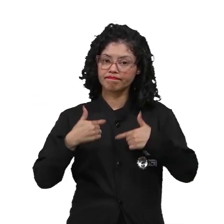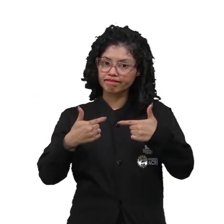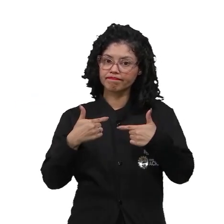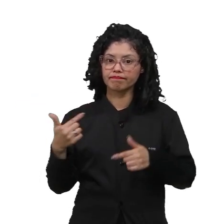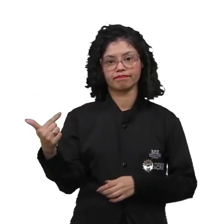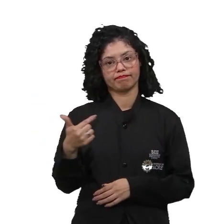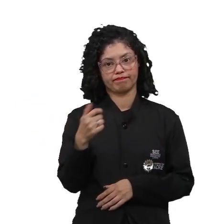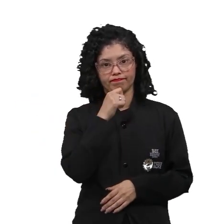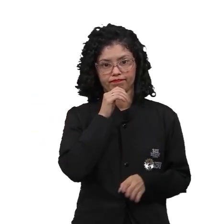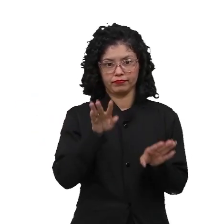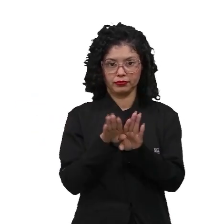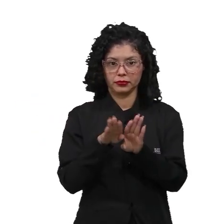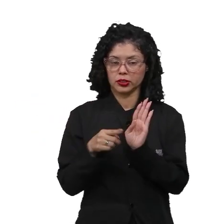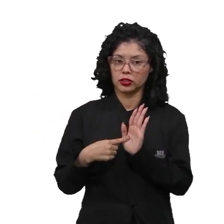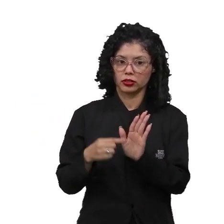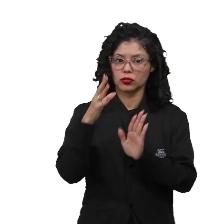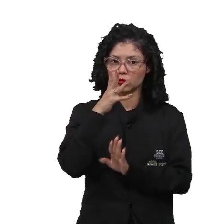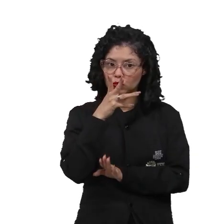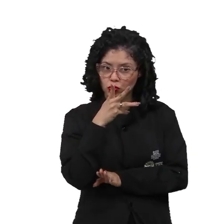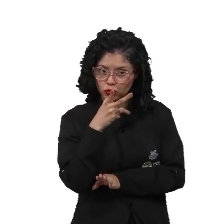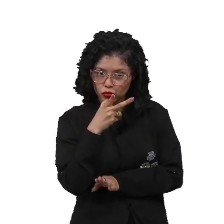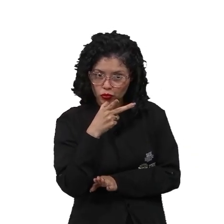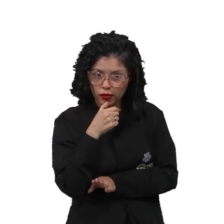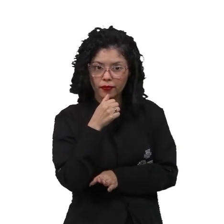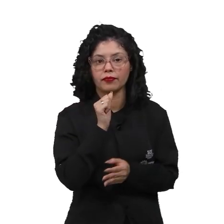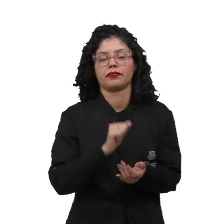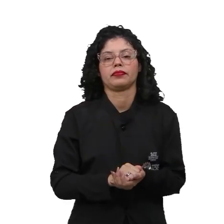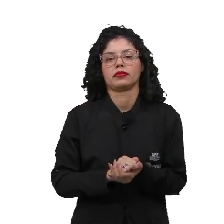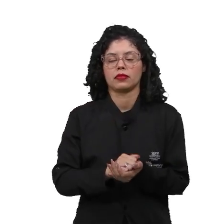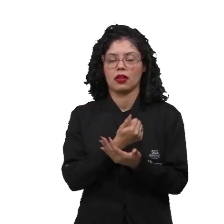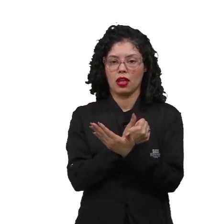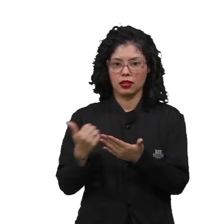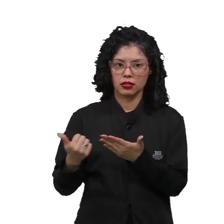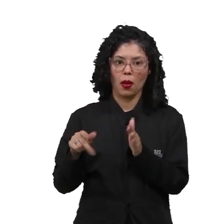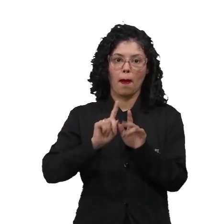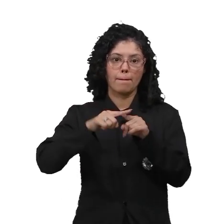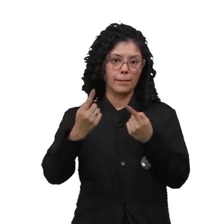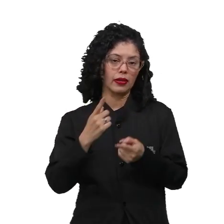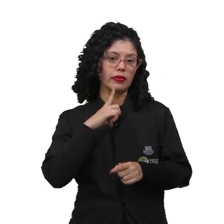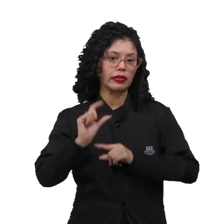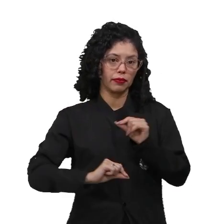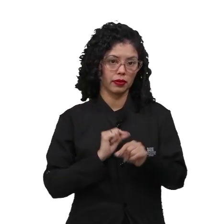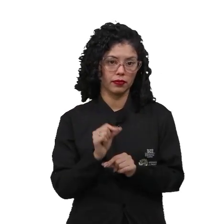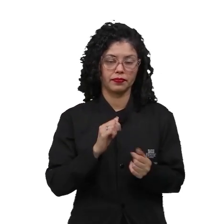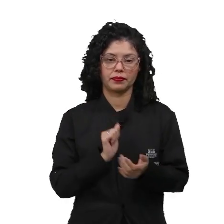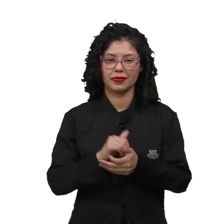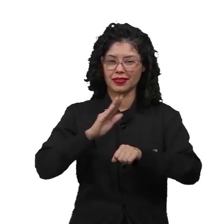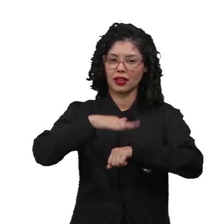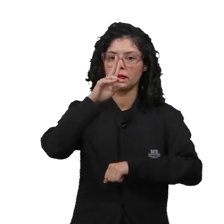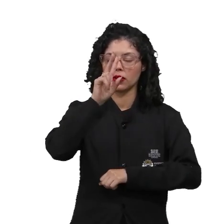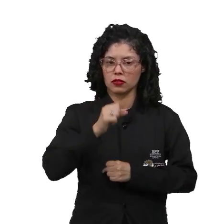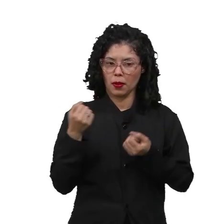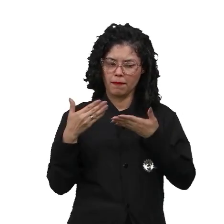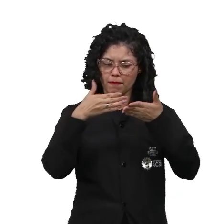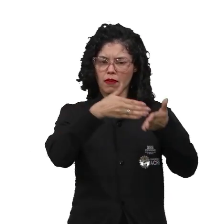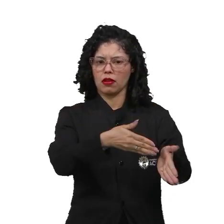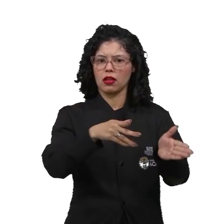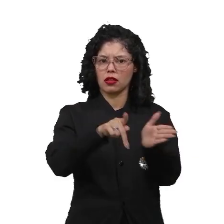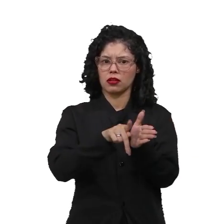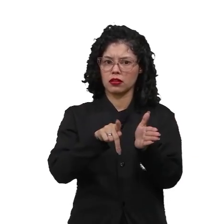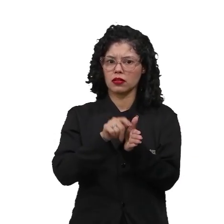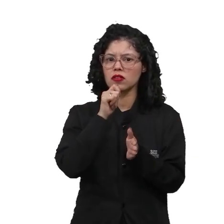defesa. Ela demora mais ali, né, para ser ativada, porém ela vai ter o quê? Ela vai ser mais específica e